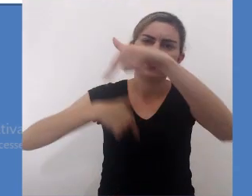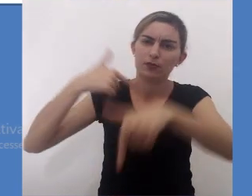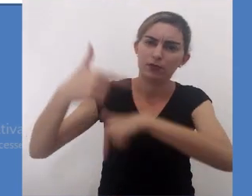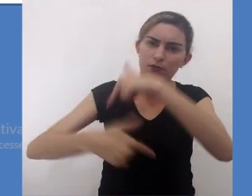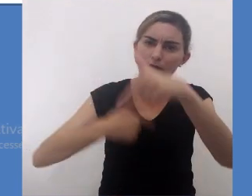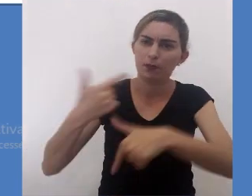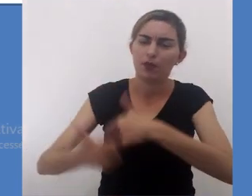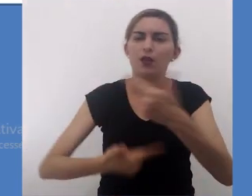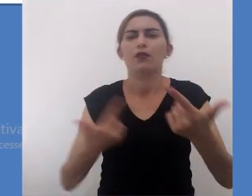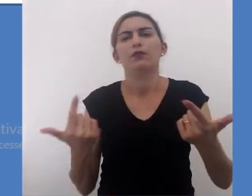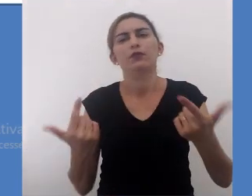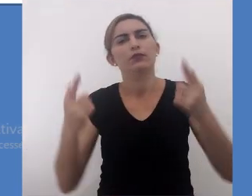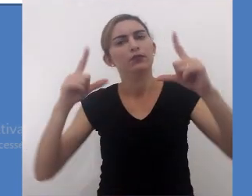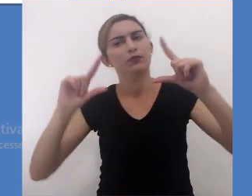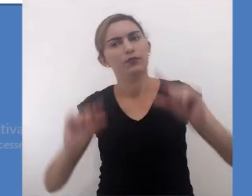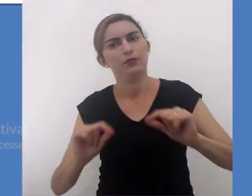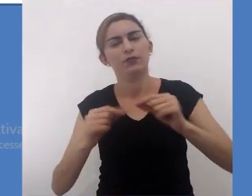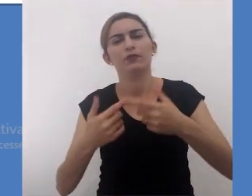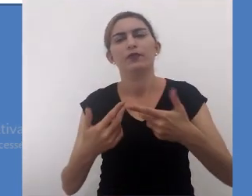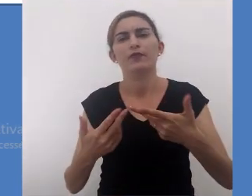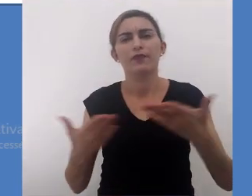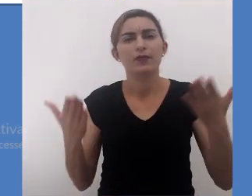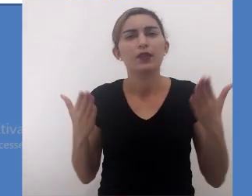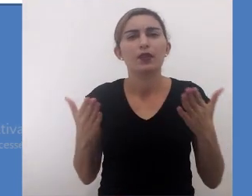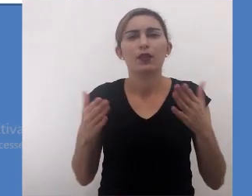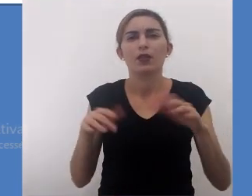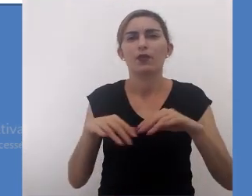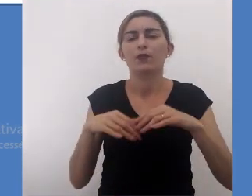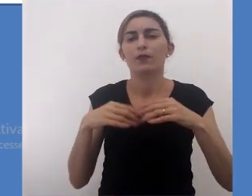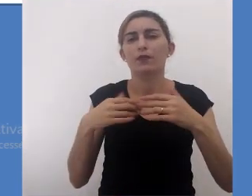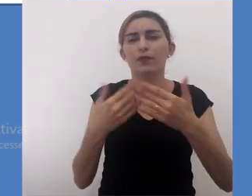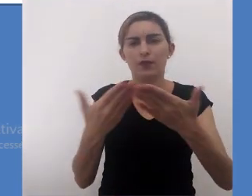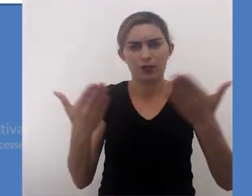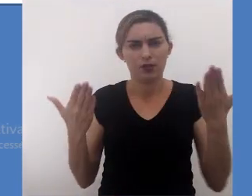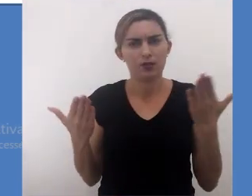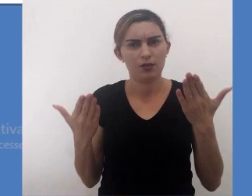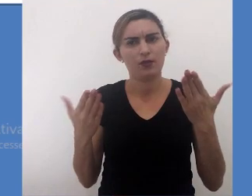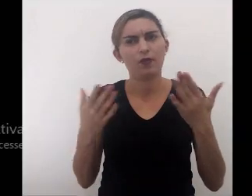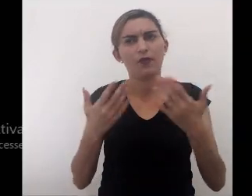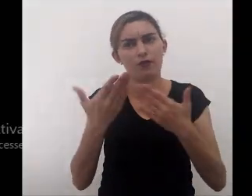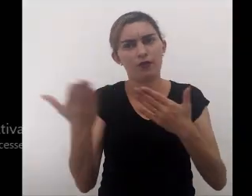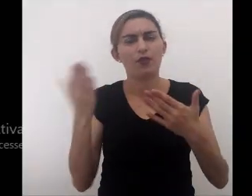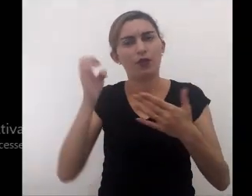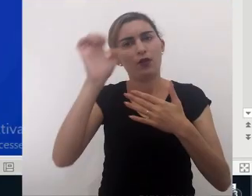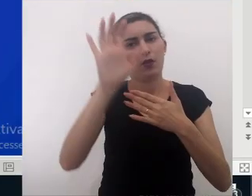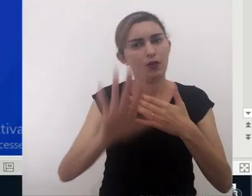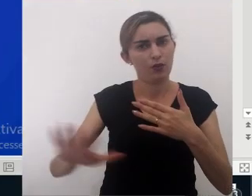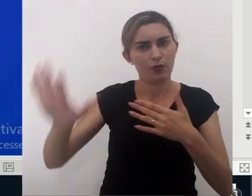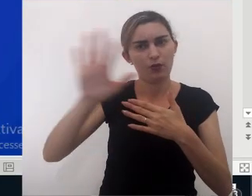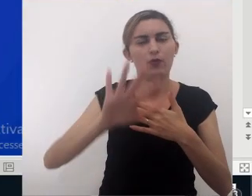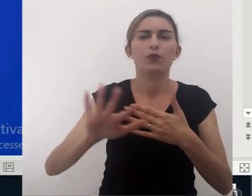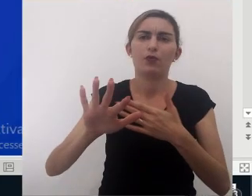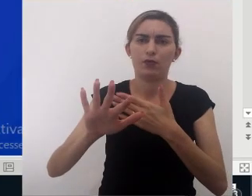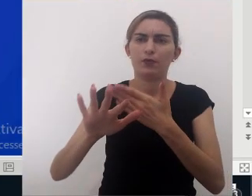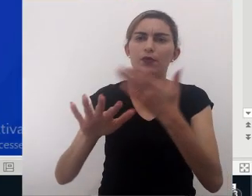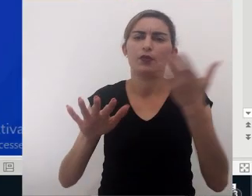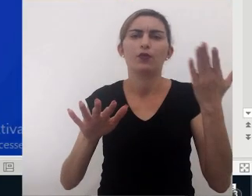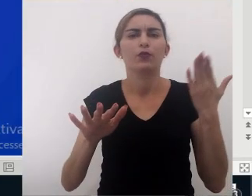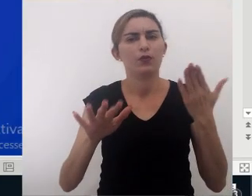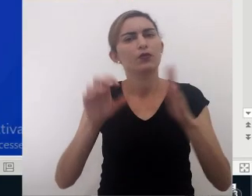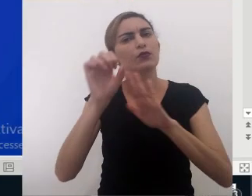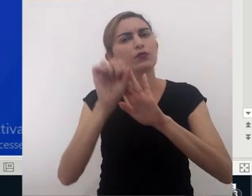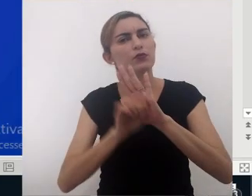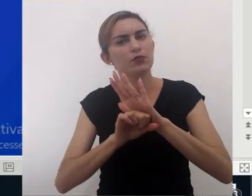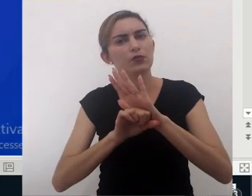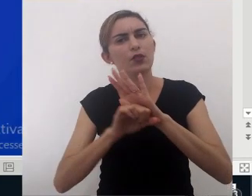e extinção do trabalho noturno. Então, pessoal, isso aí foi a Europa simplesmente de quê?